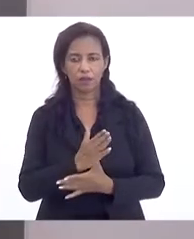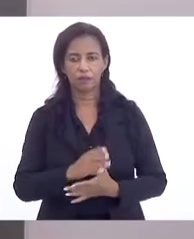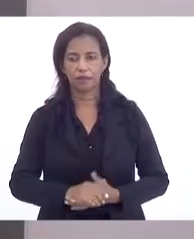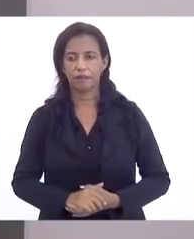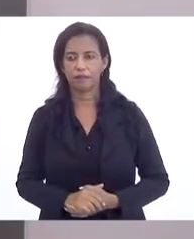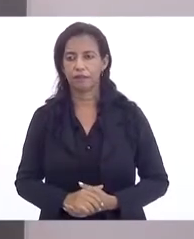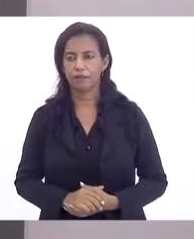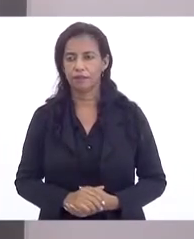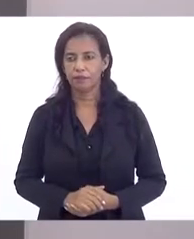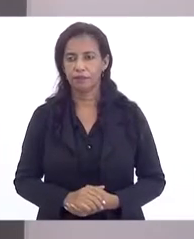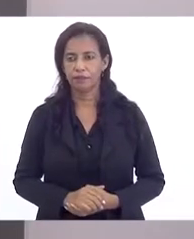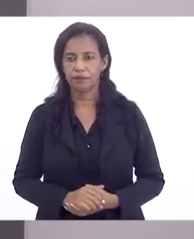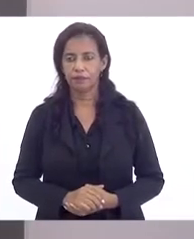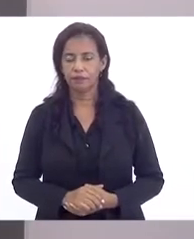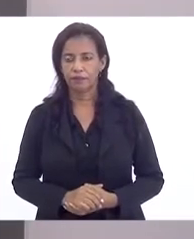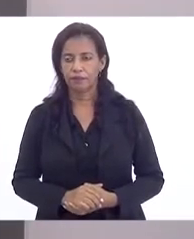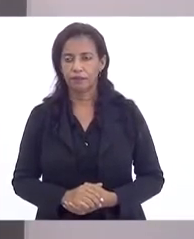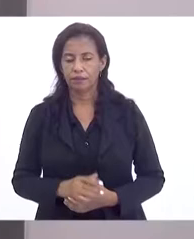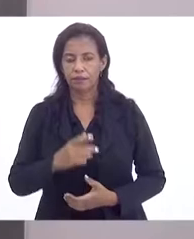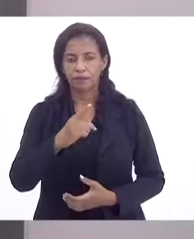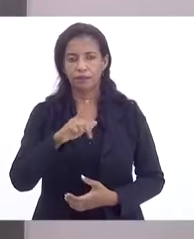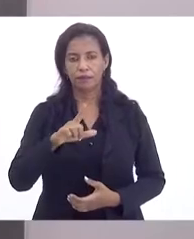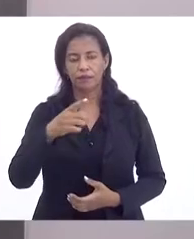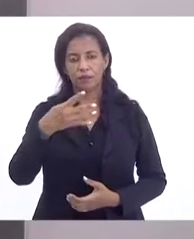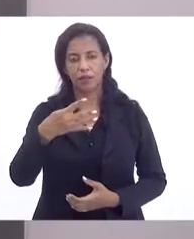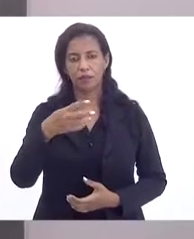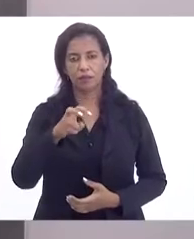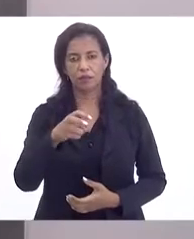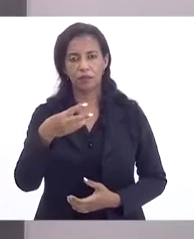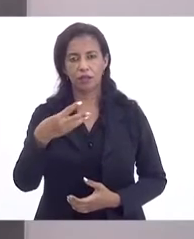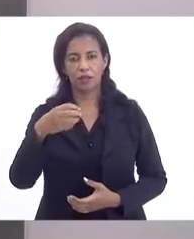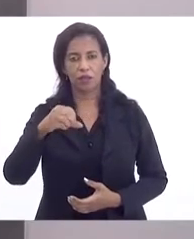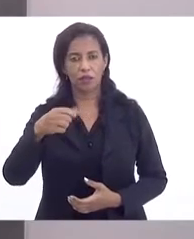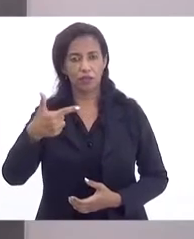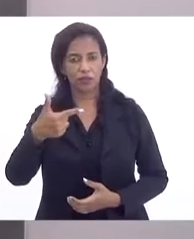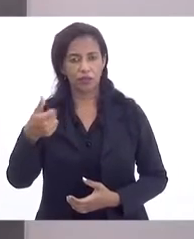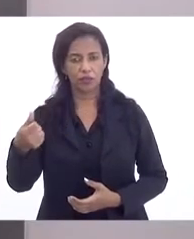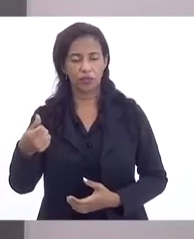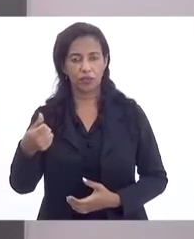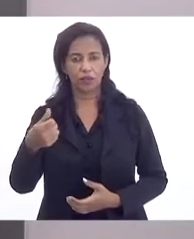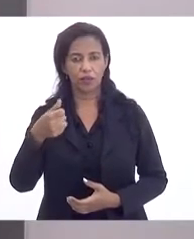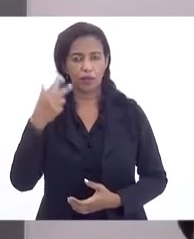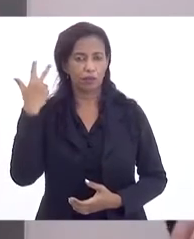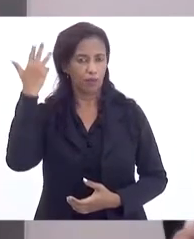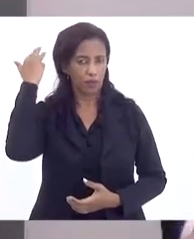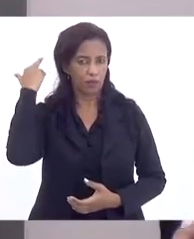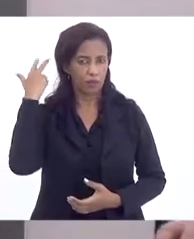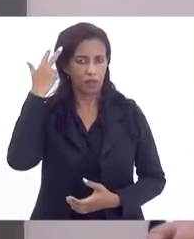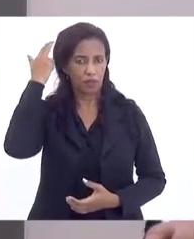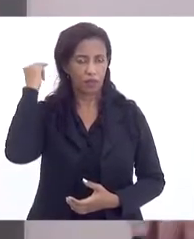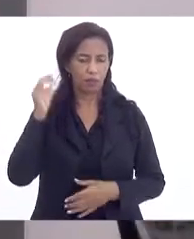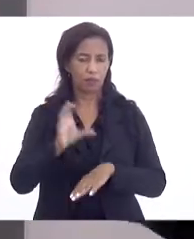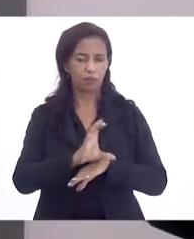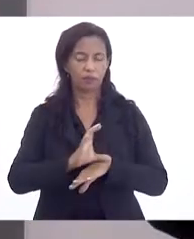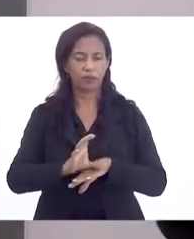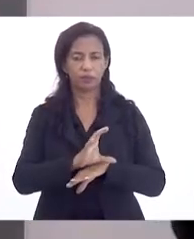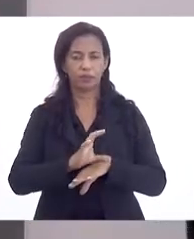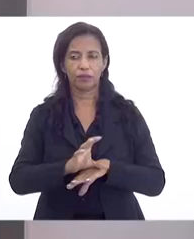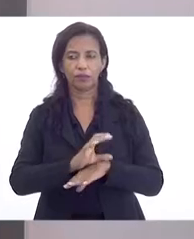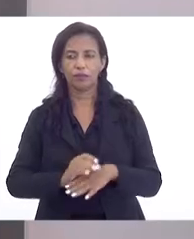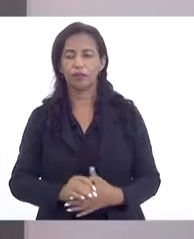aprovado. Projeto de lei 4539-2021, autoria do deputado Marcelo Cabeleireiro, parecer pela